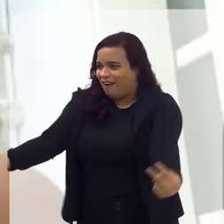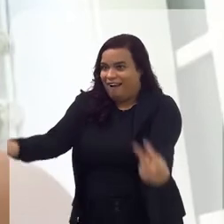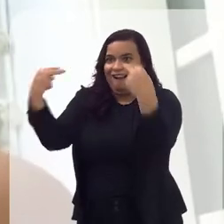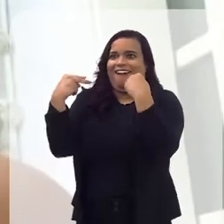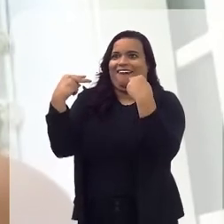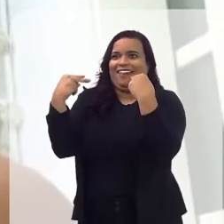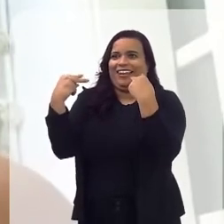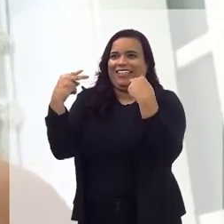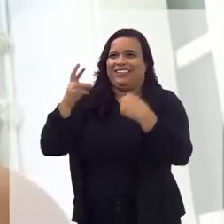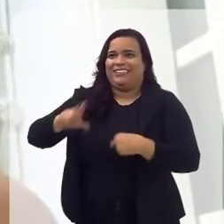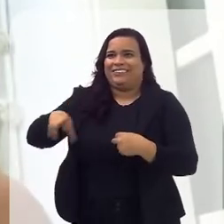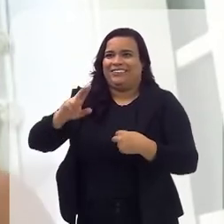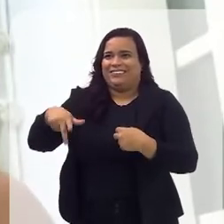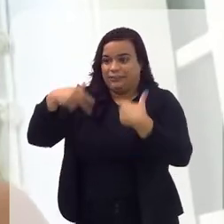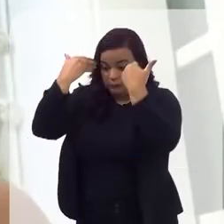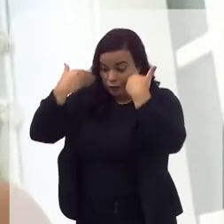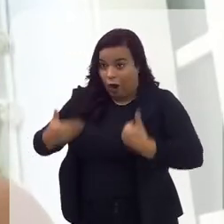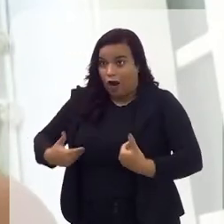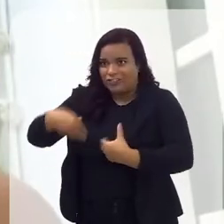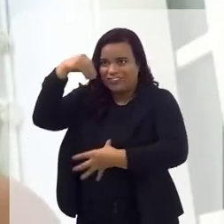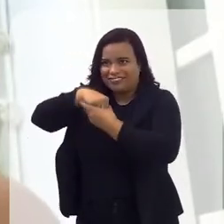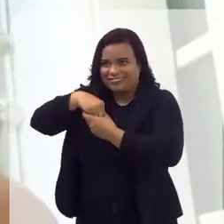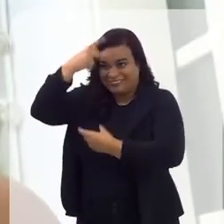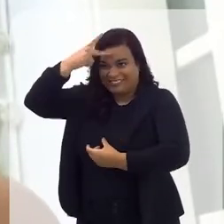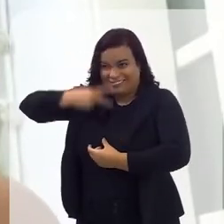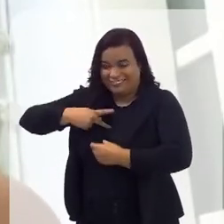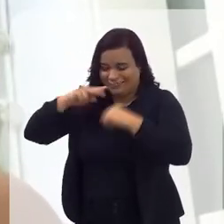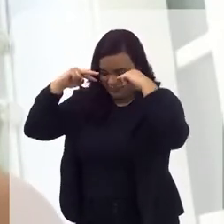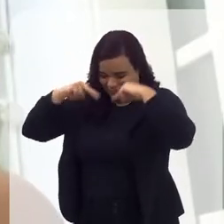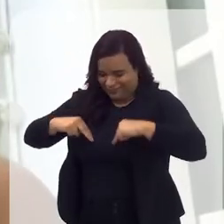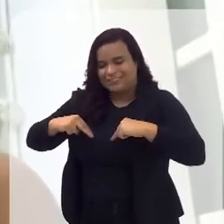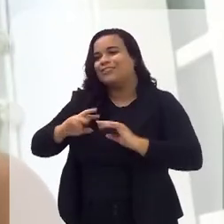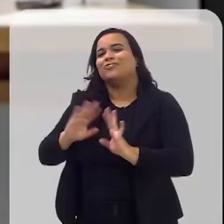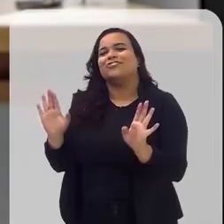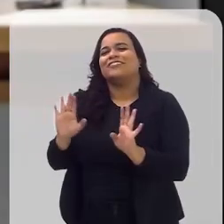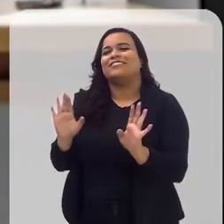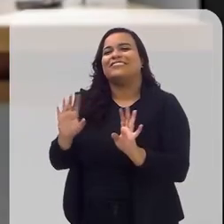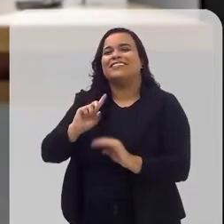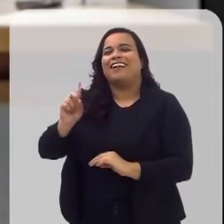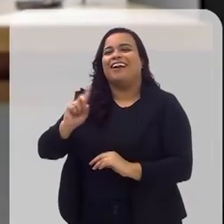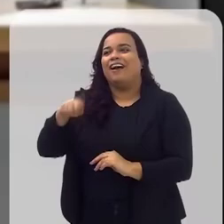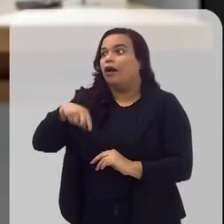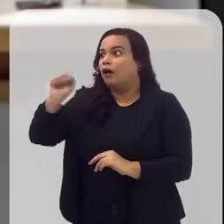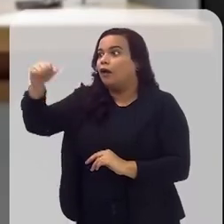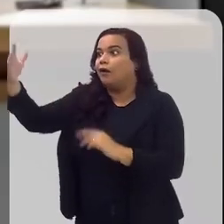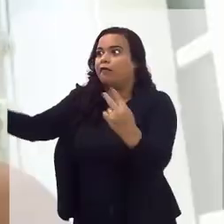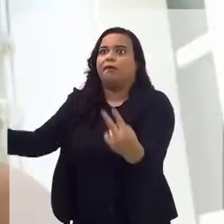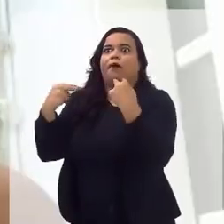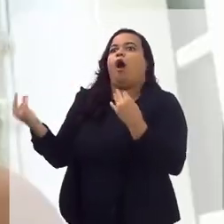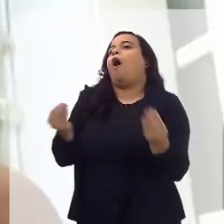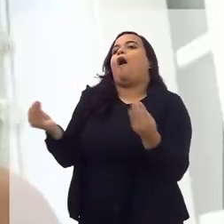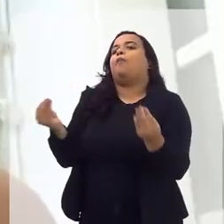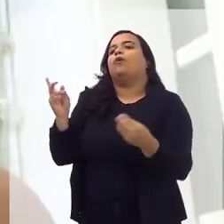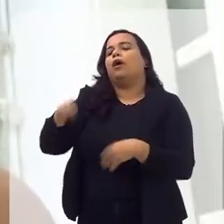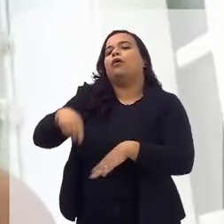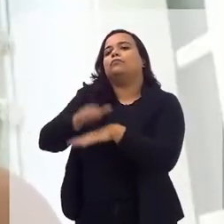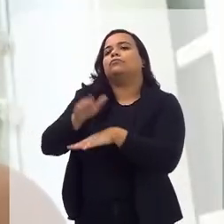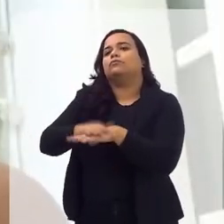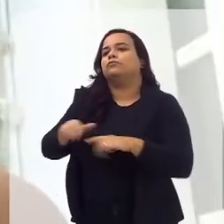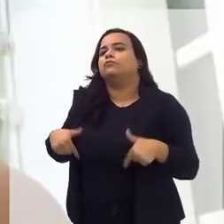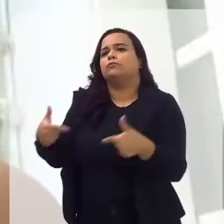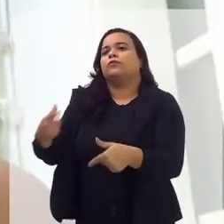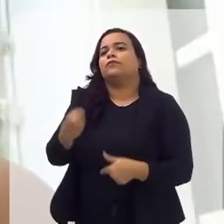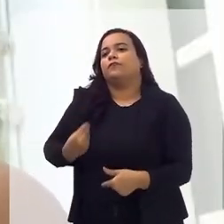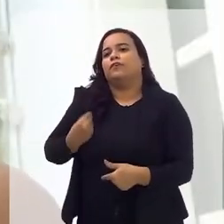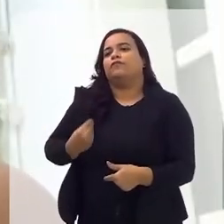corpo para ser visto do que um corpo para ser experimentado por nós mesmas. Então, acho que a gente precisa ter esse olhar, né, de que o nosso corpo é esse instrumento que